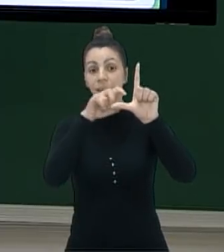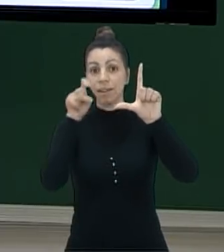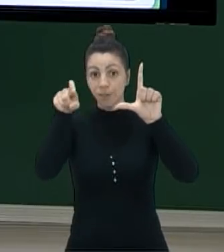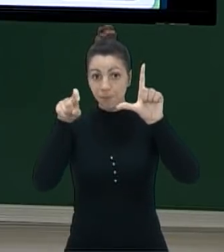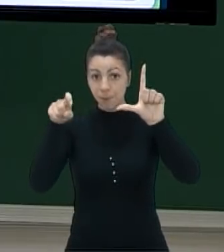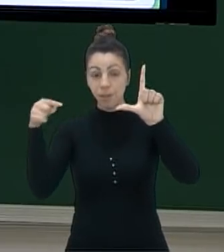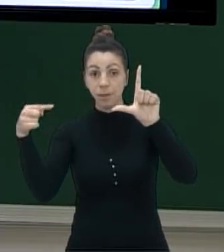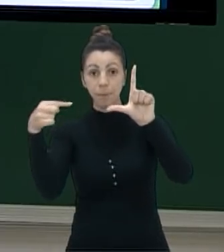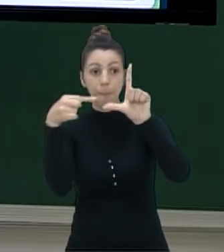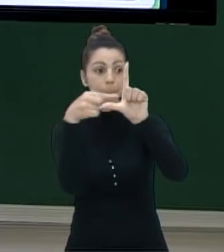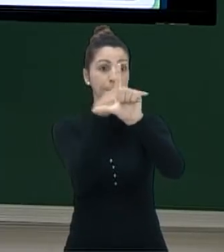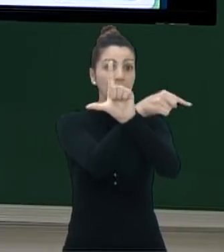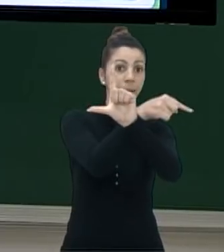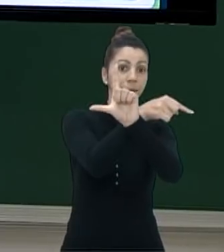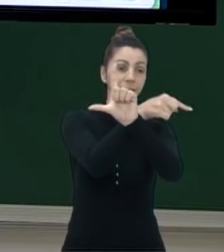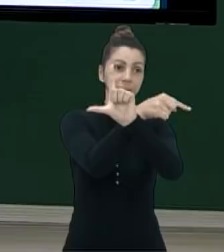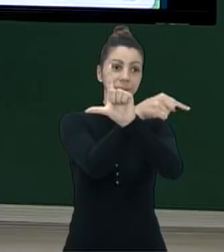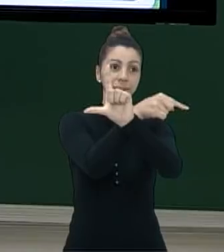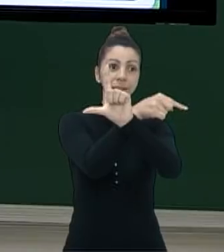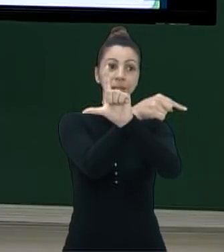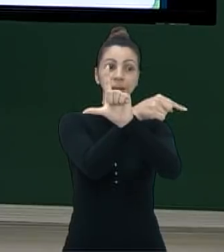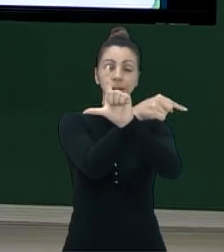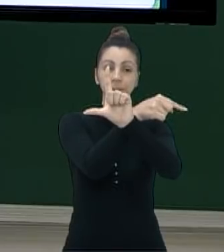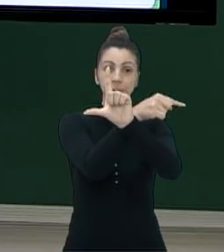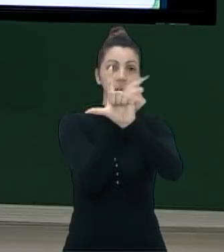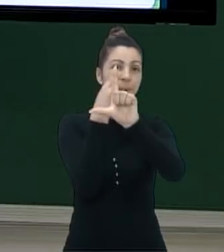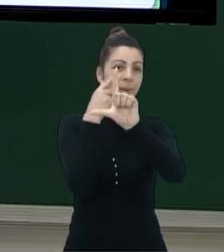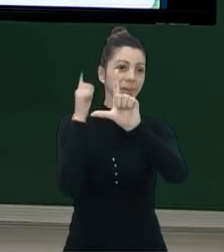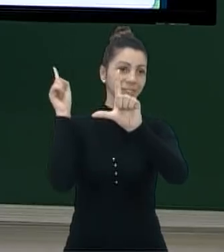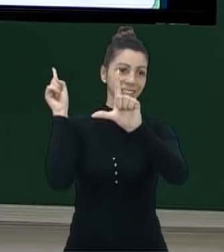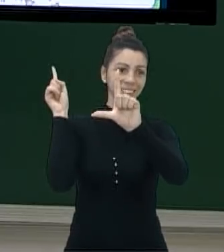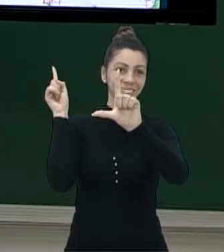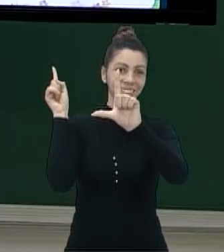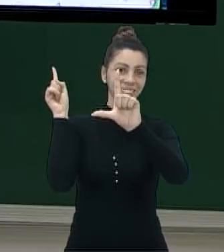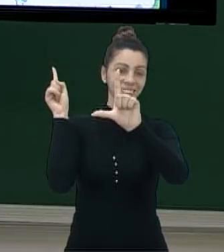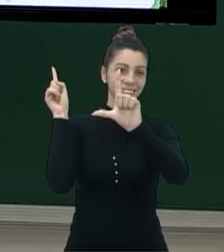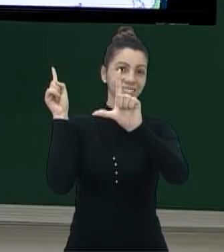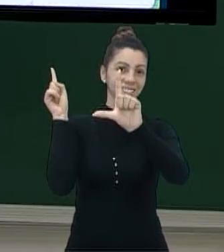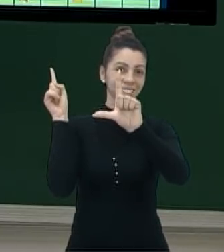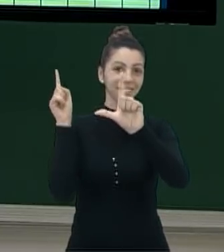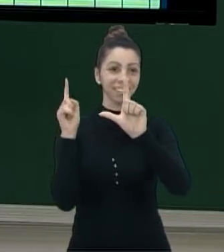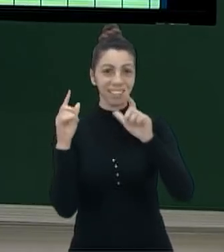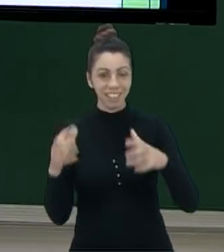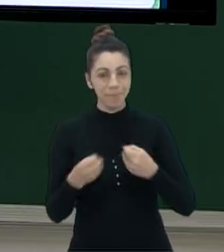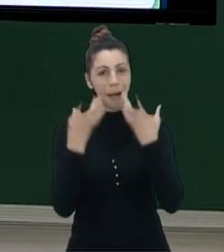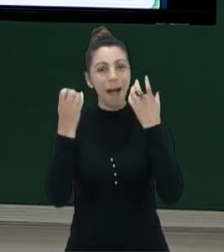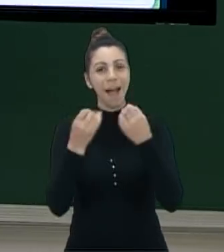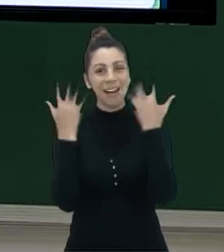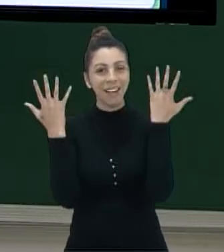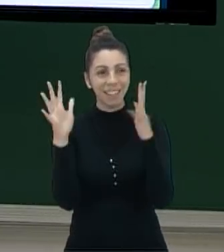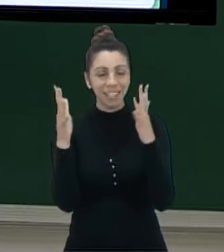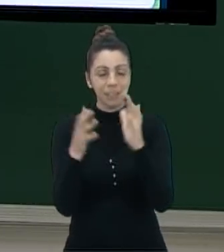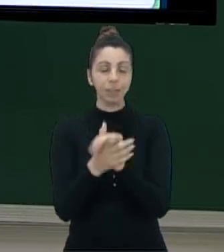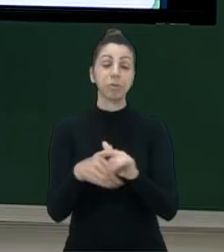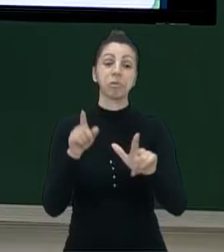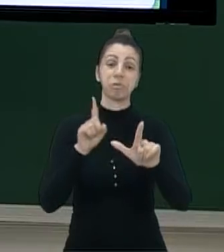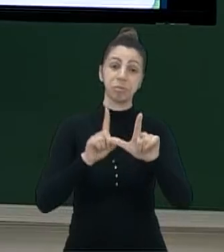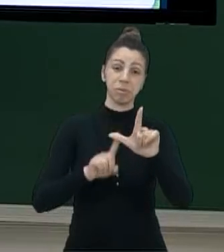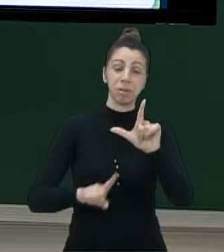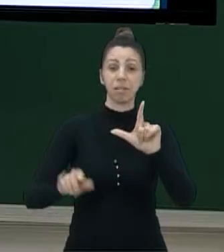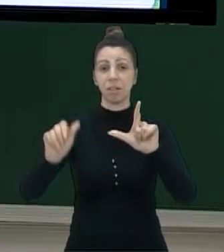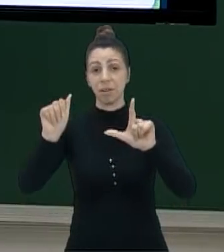e -2. Já localizou. Vamos conferir se está certo? Olha lá, localizou. Então, já foi letra A,